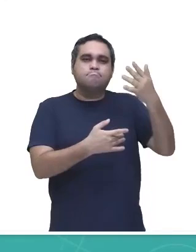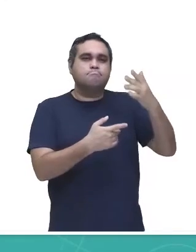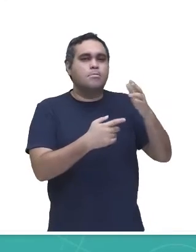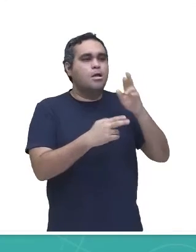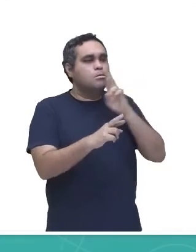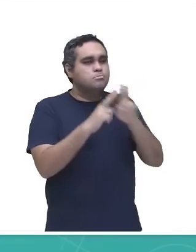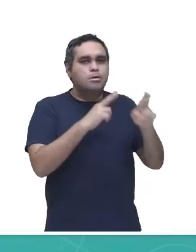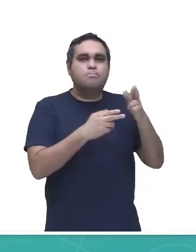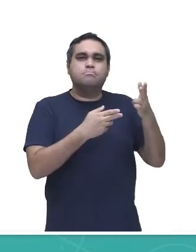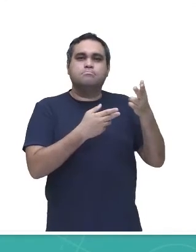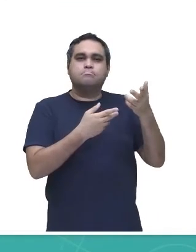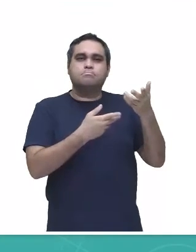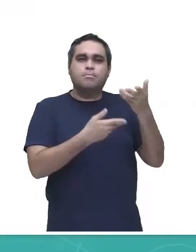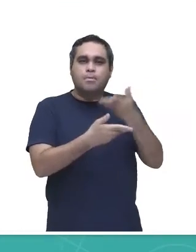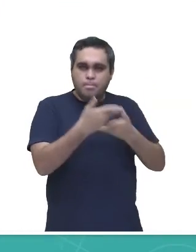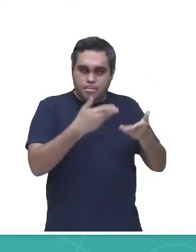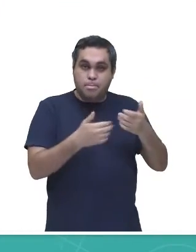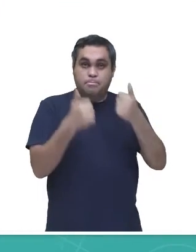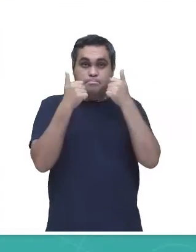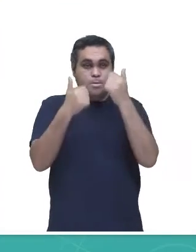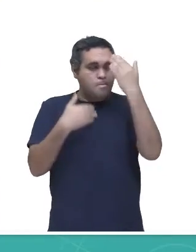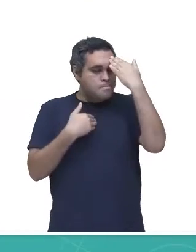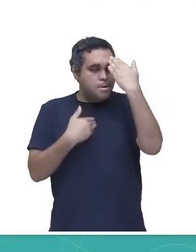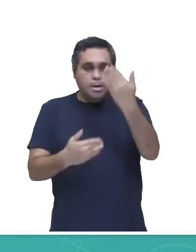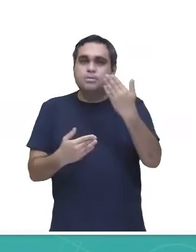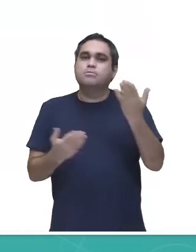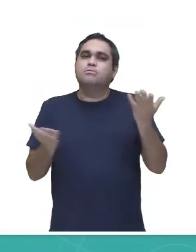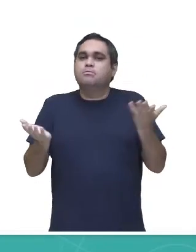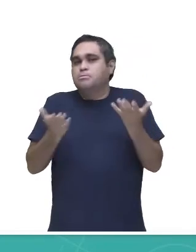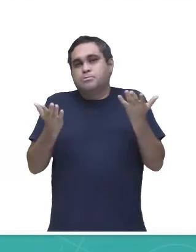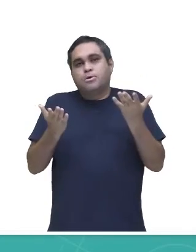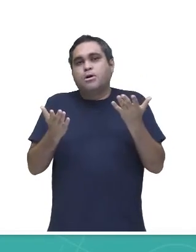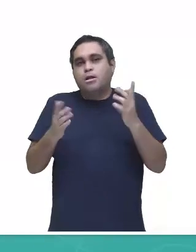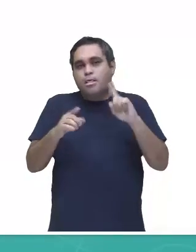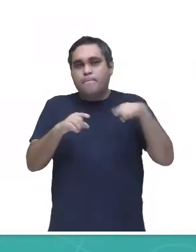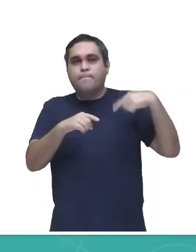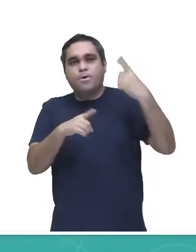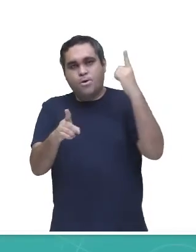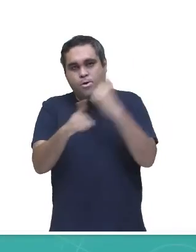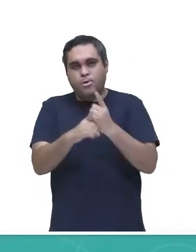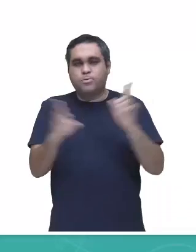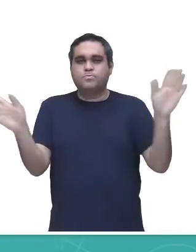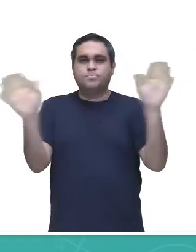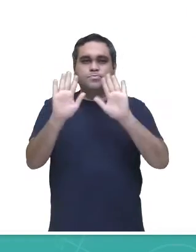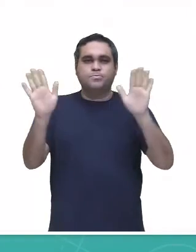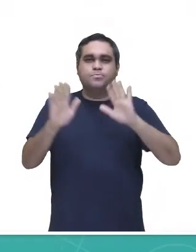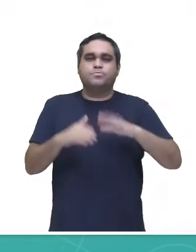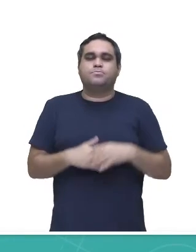comentário, suas respostas. E a gente vai ficando por aqui e até uma próxima aula.